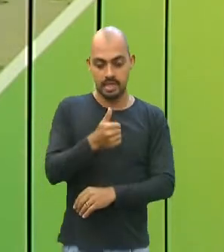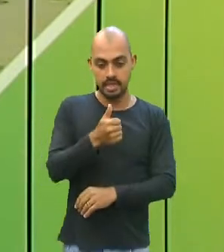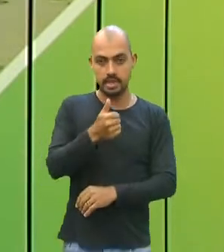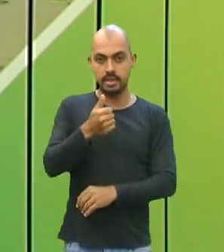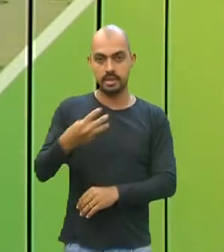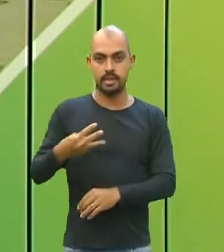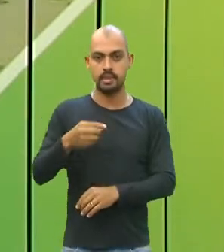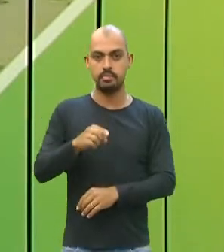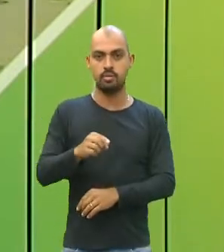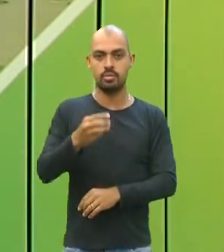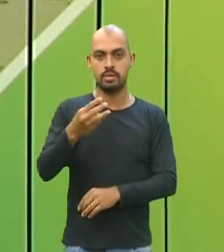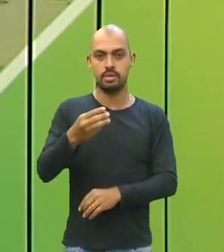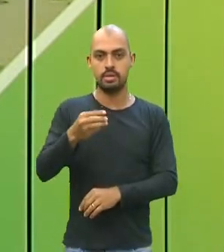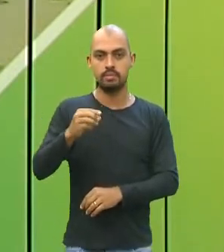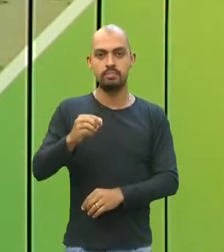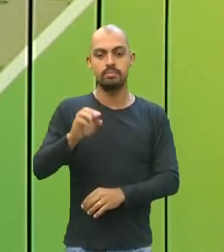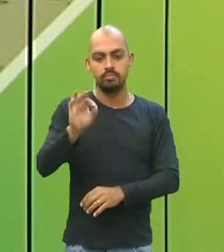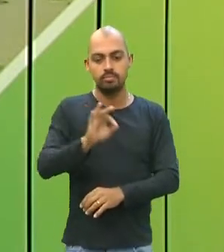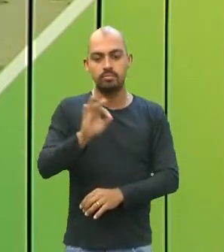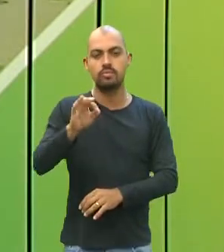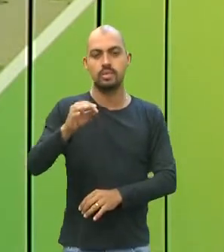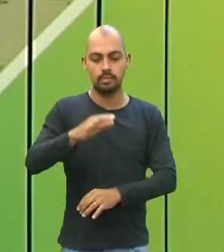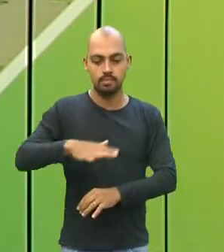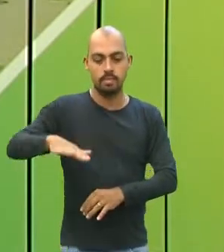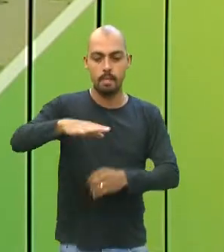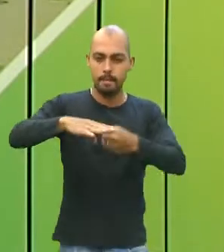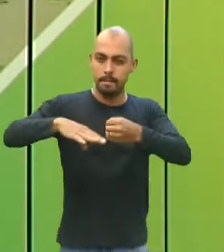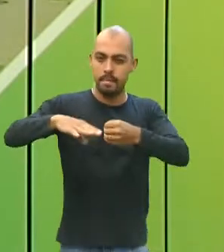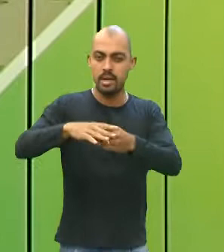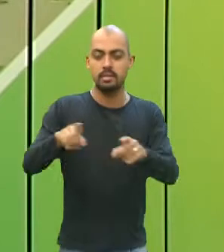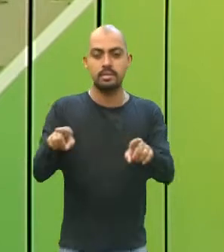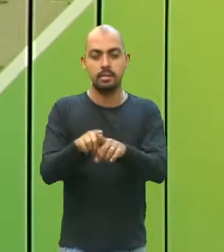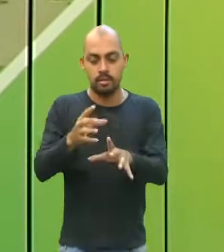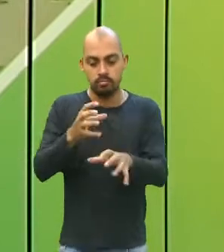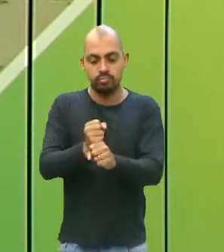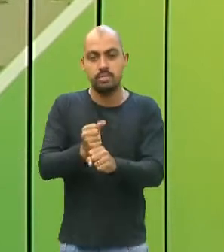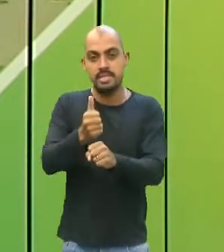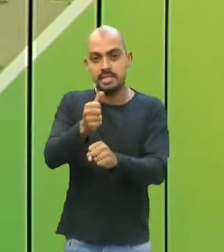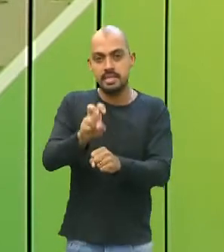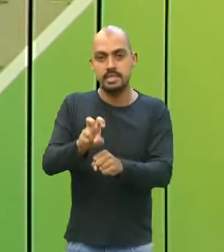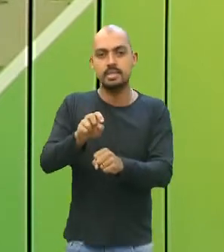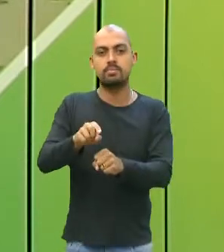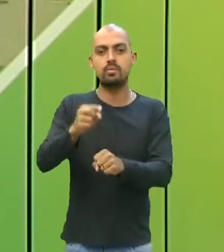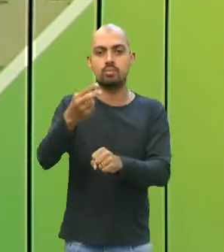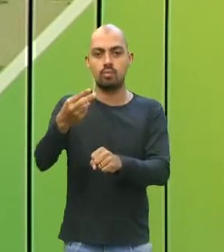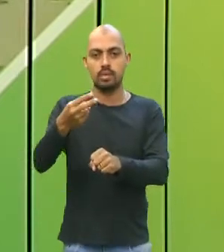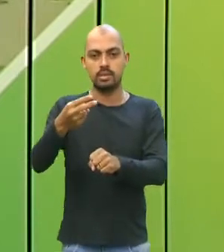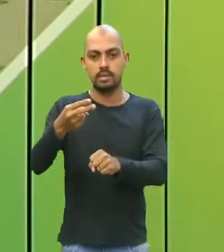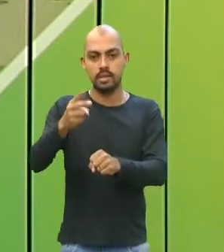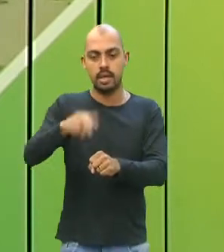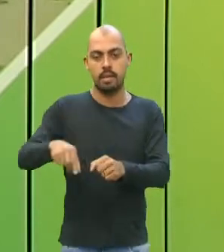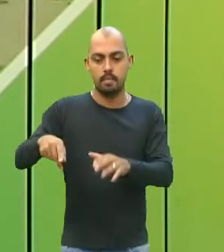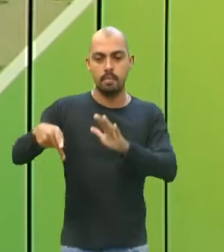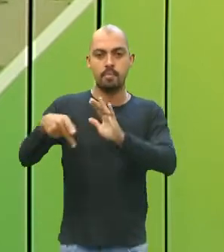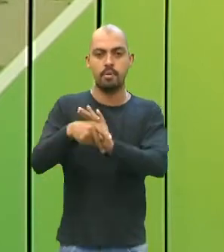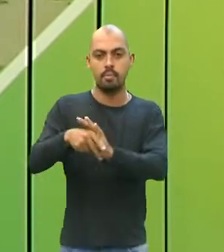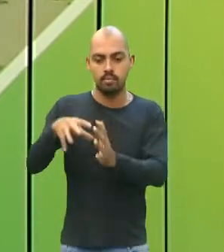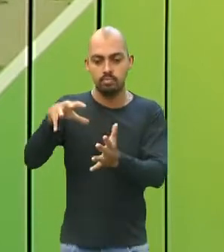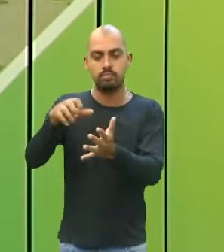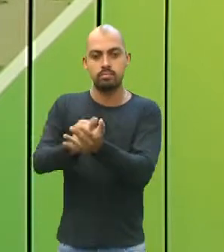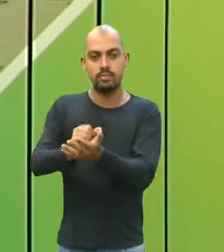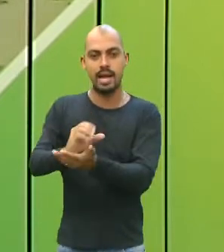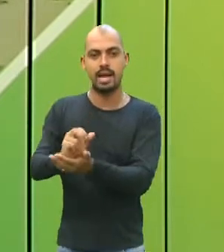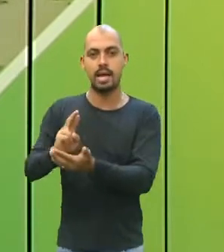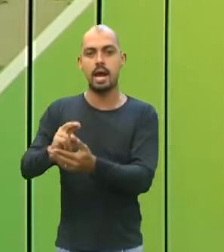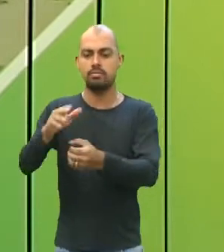13,3% de propriedades inscritas no CAR de médio porte e 15,2% de propriedades inscritas no